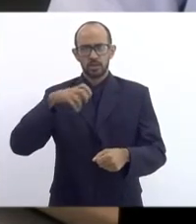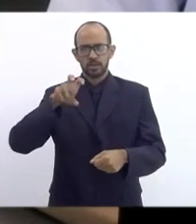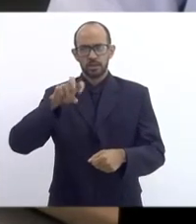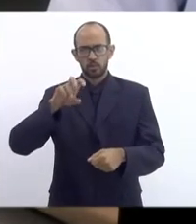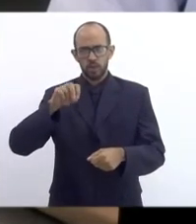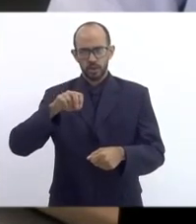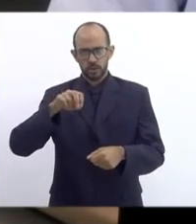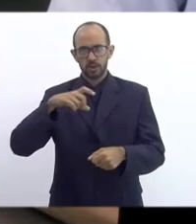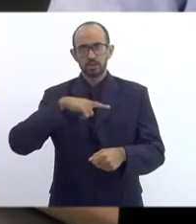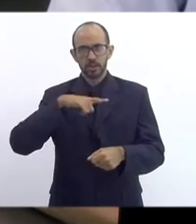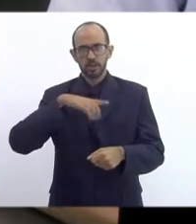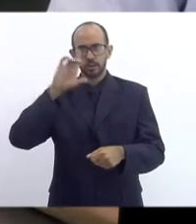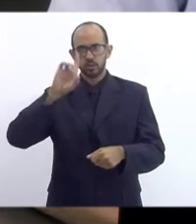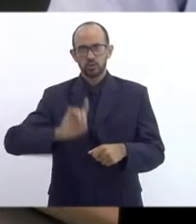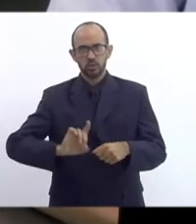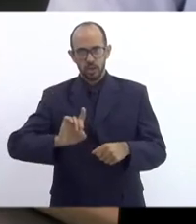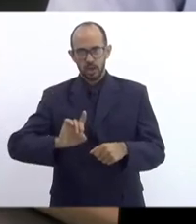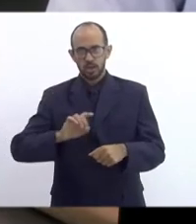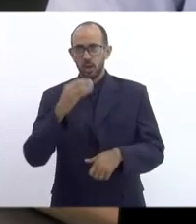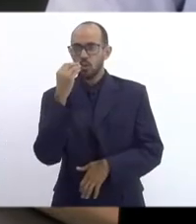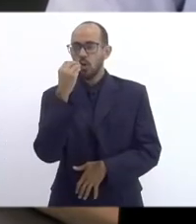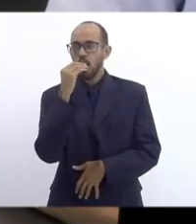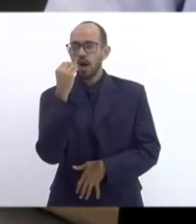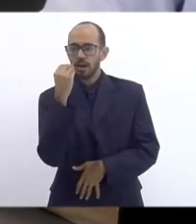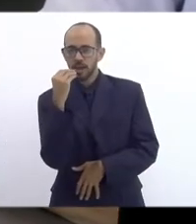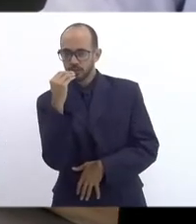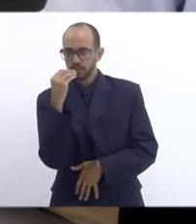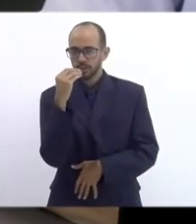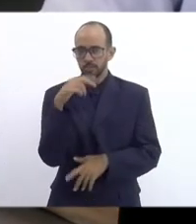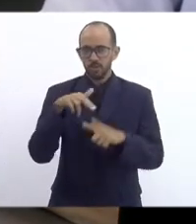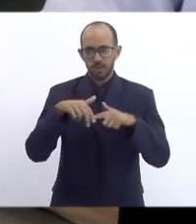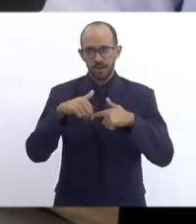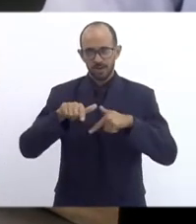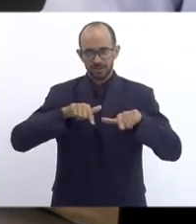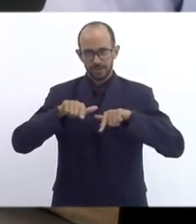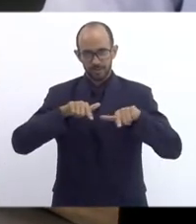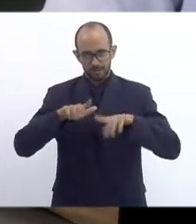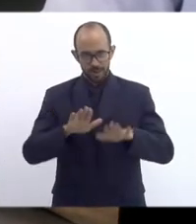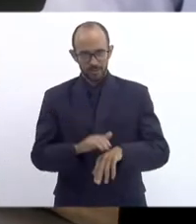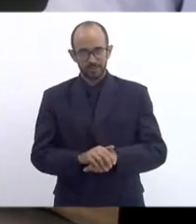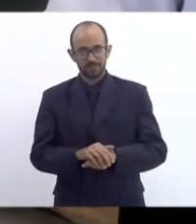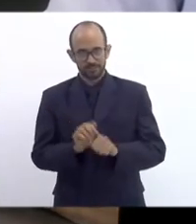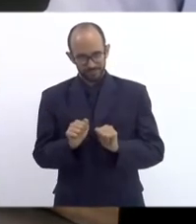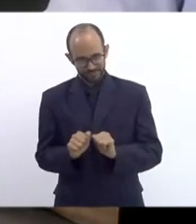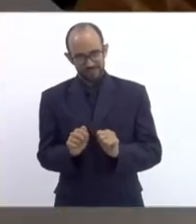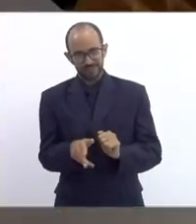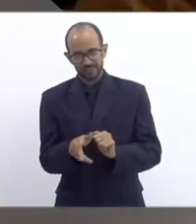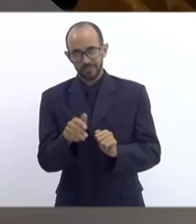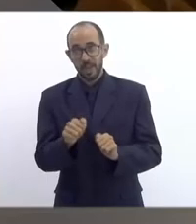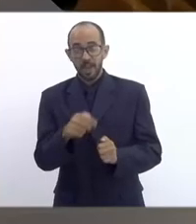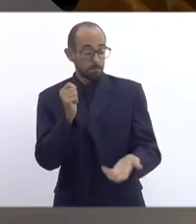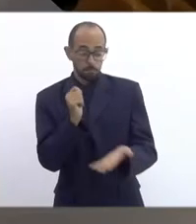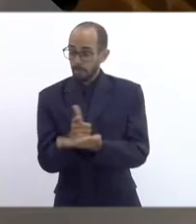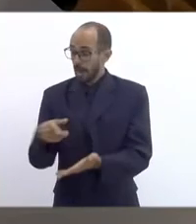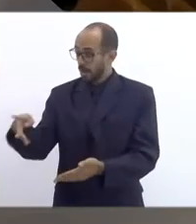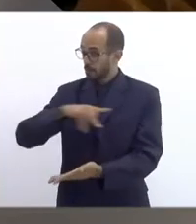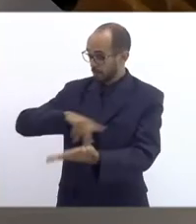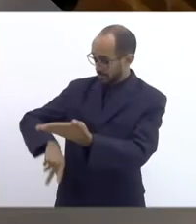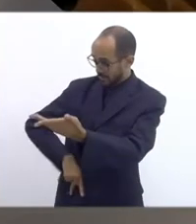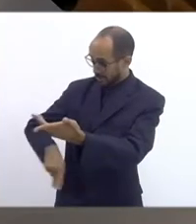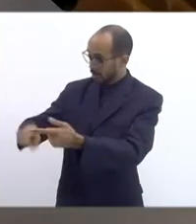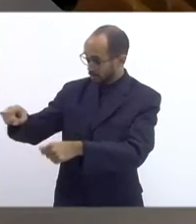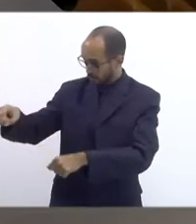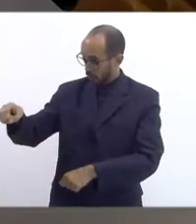direito a um sanduíche por produtividade. É, hoje fomos bem. Pago pelo, podemos continuar. Pago pelo presidente da comissão. Claro,